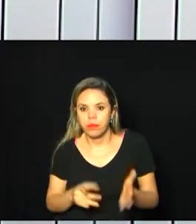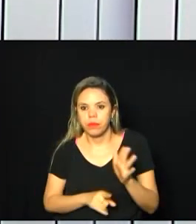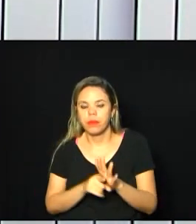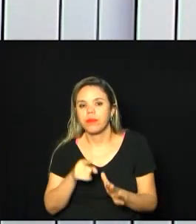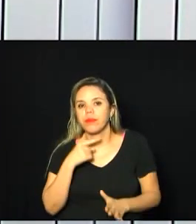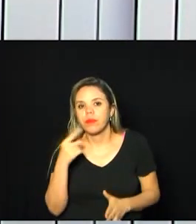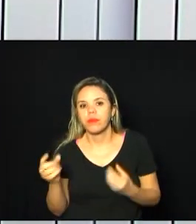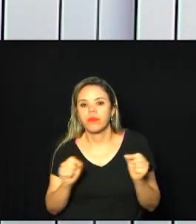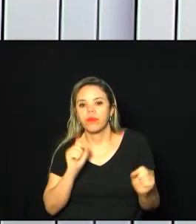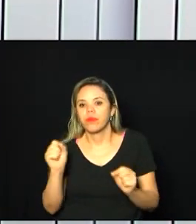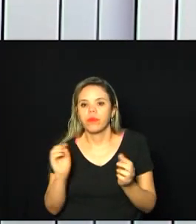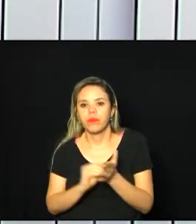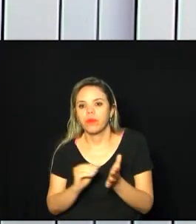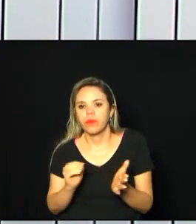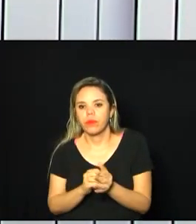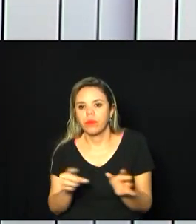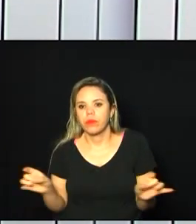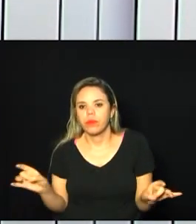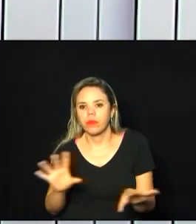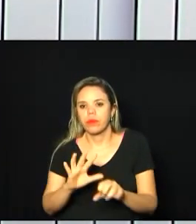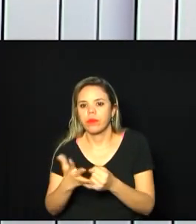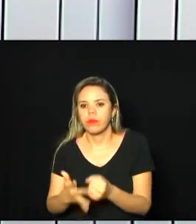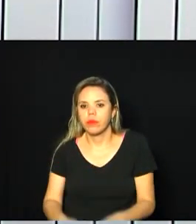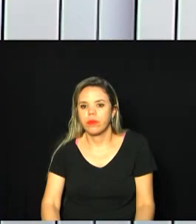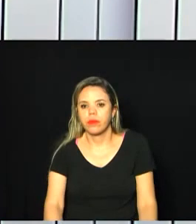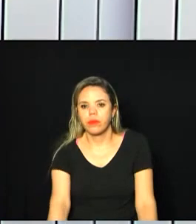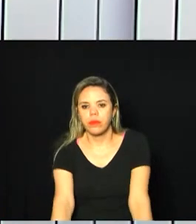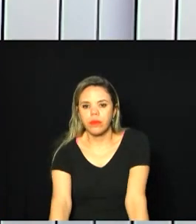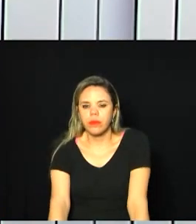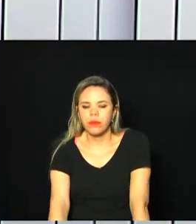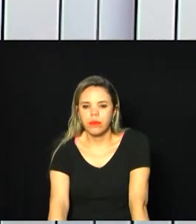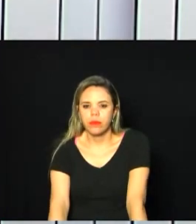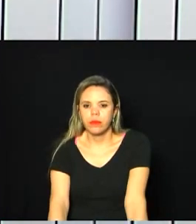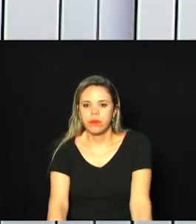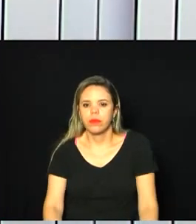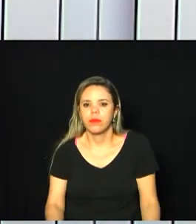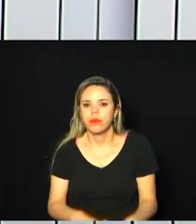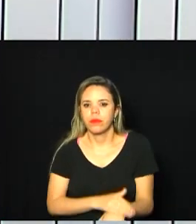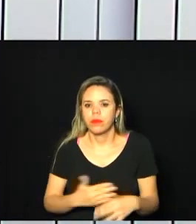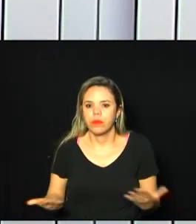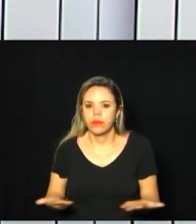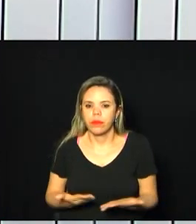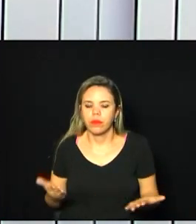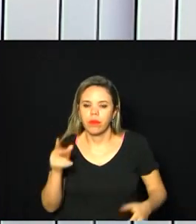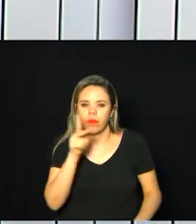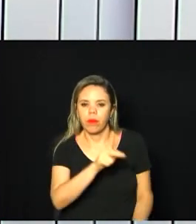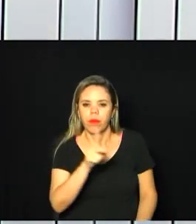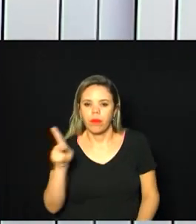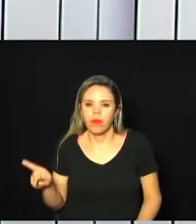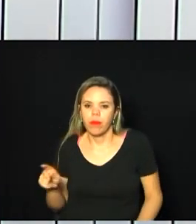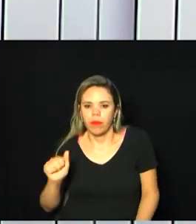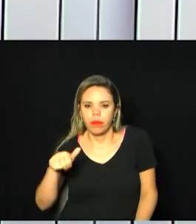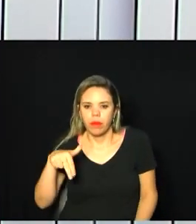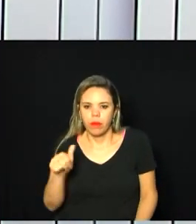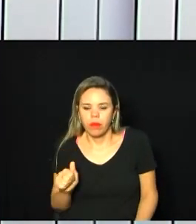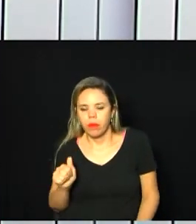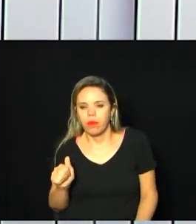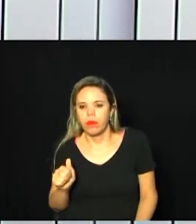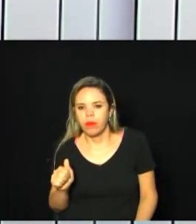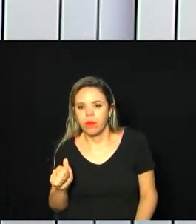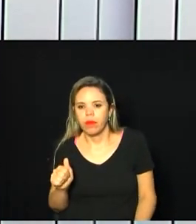pergunta: o que falta para a pandemia acabar? Bom, converso agora com a professora Ana de